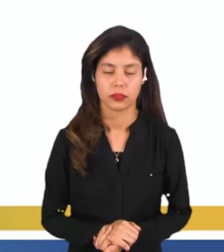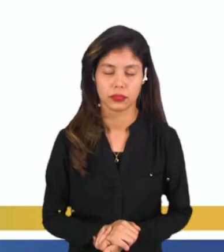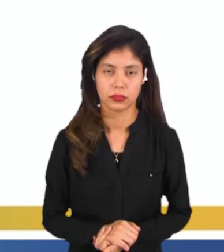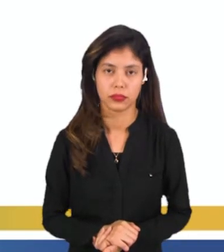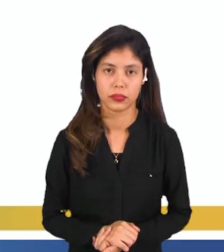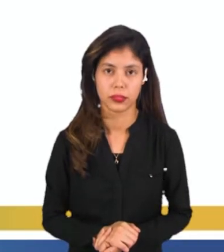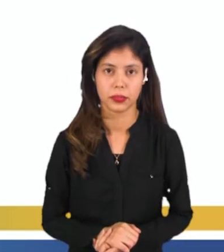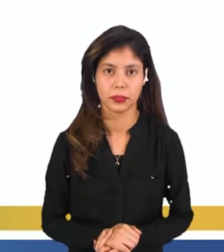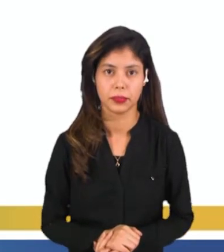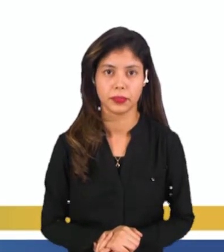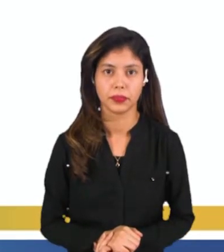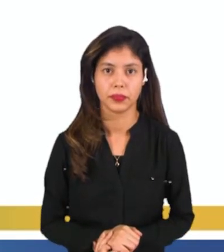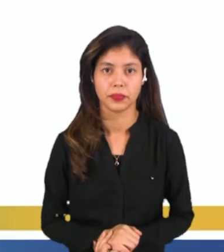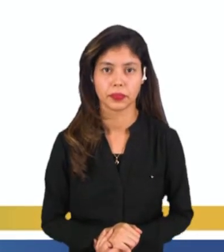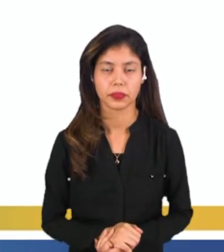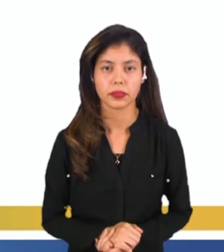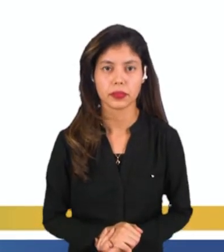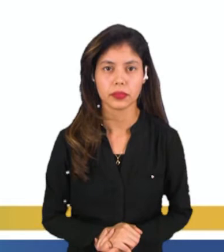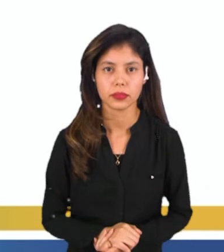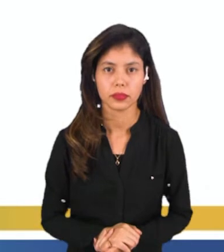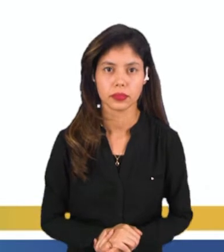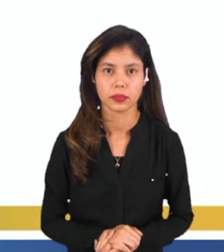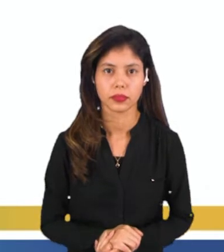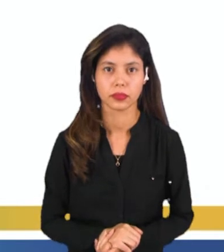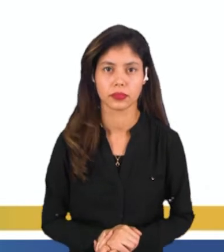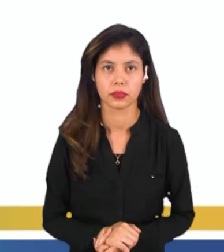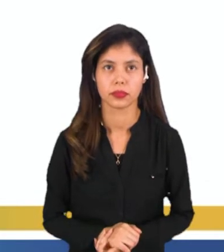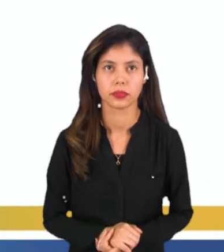1936 a 1937. Santiago Ediciones Ercilla,